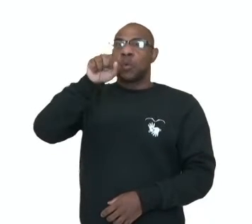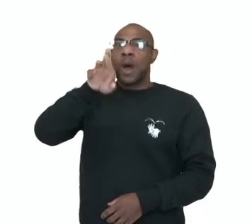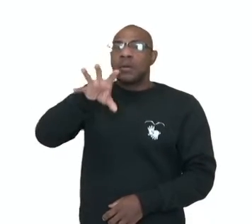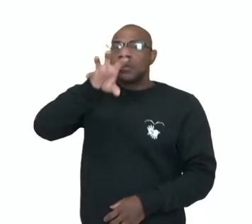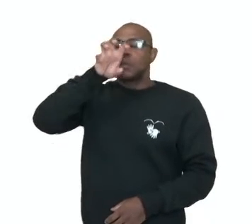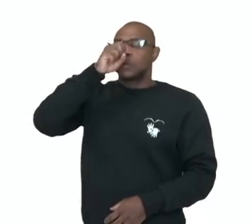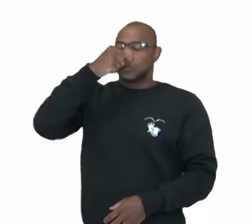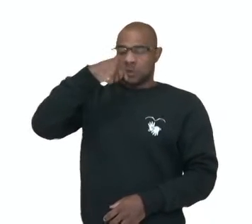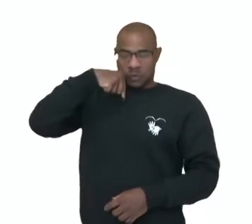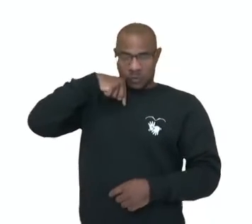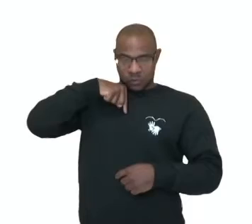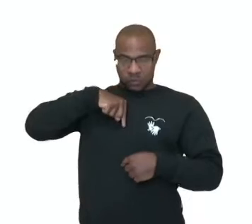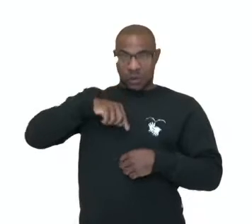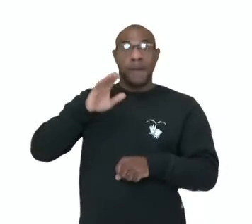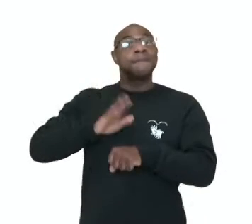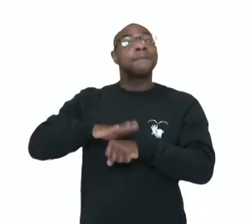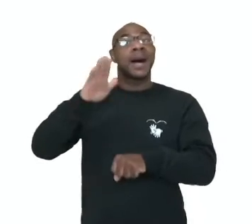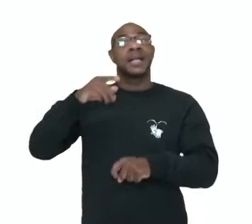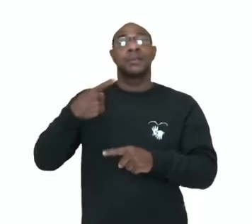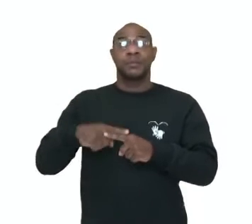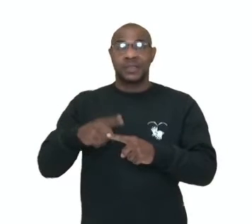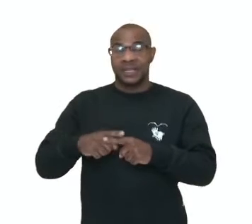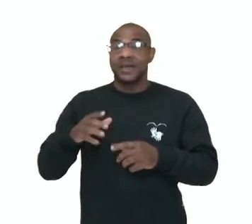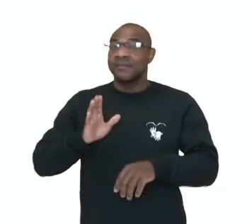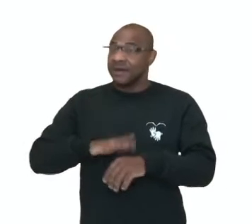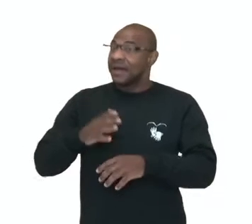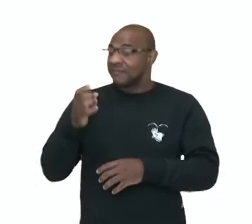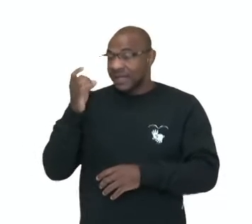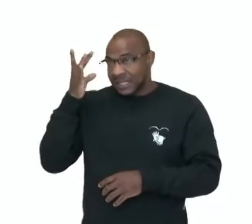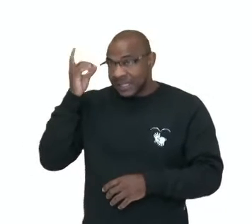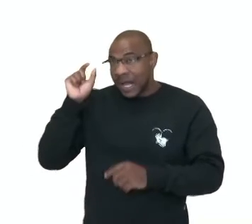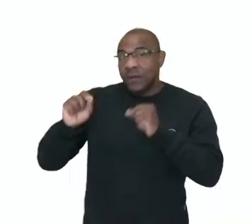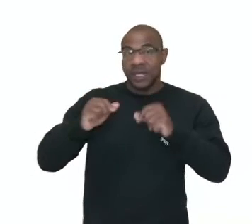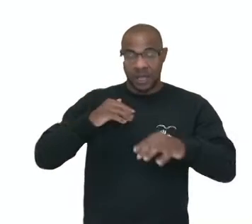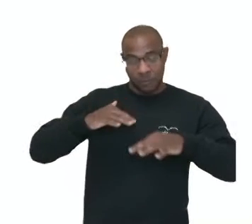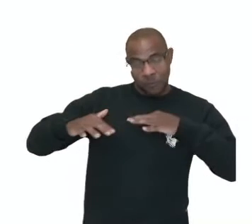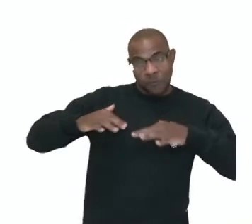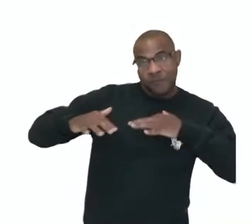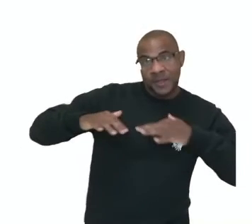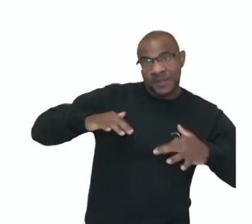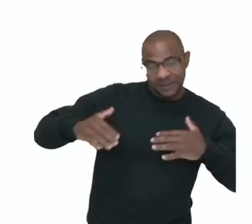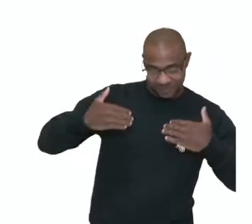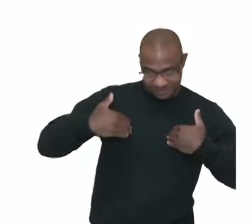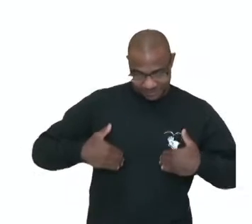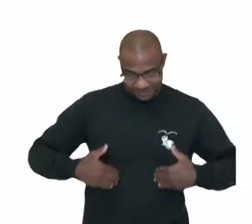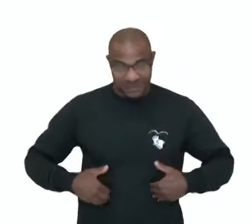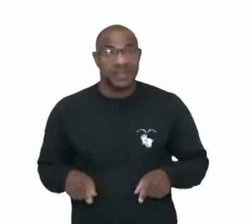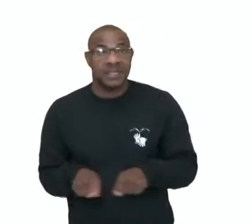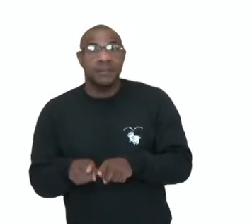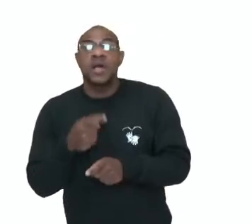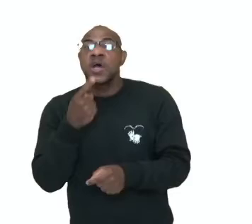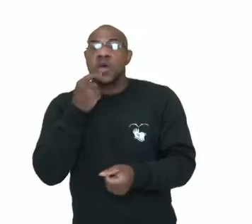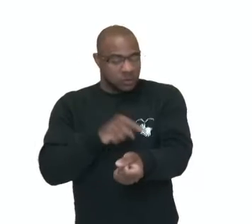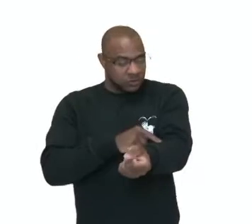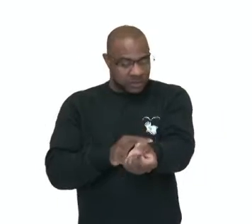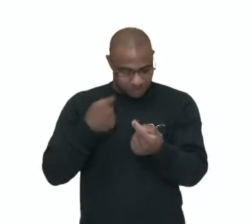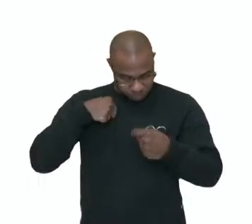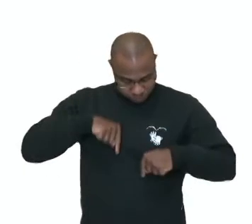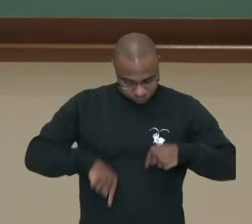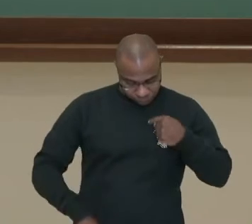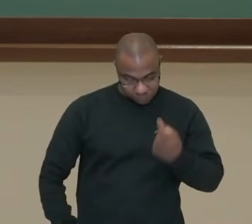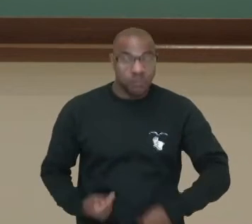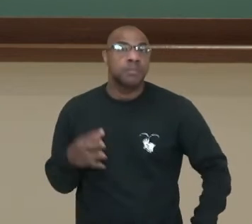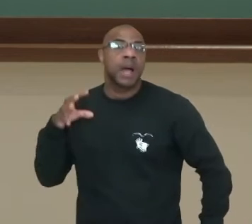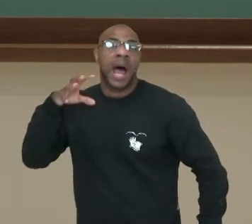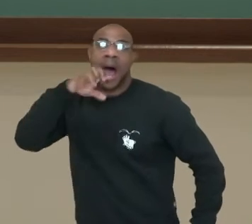movimentação, para, né, tem mais gás carbônico sendo eliminado, certo? Então a circulação sanguínea ela vai acontecer, vai ficar mais rápida,